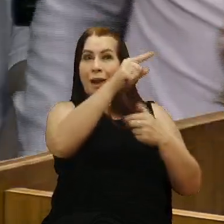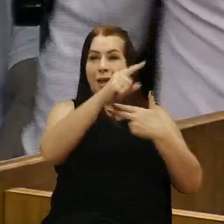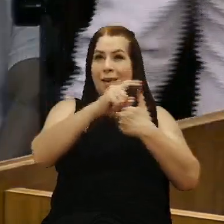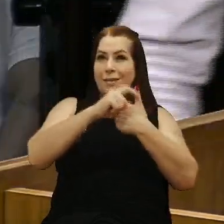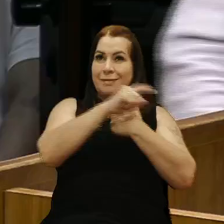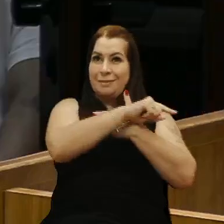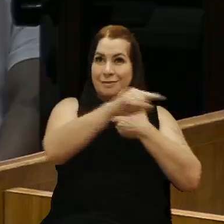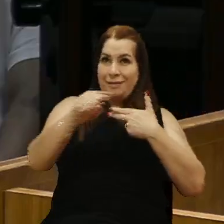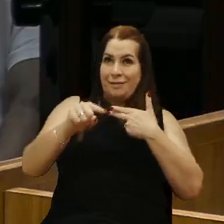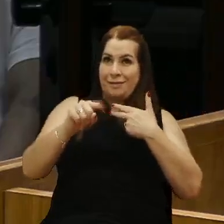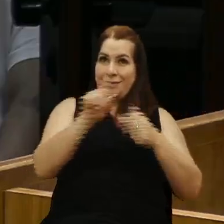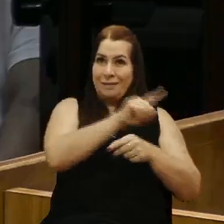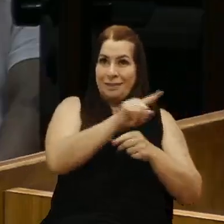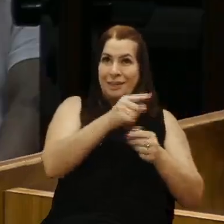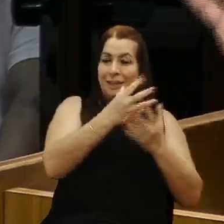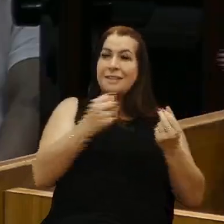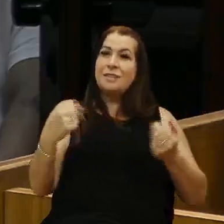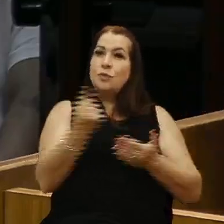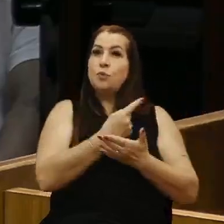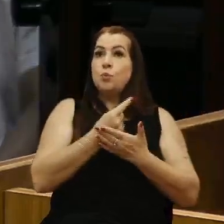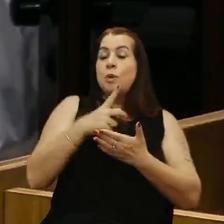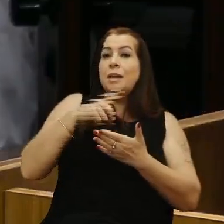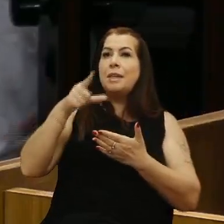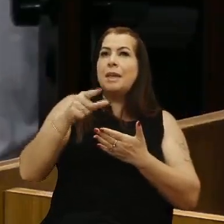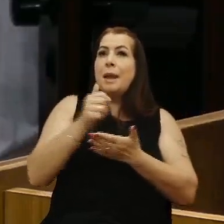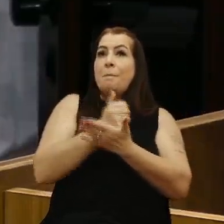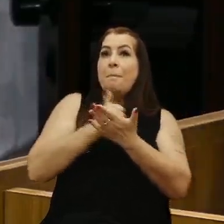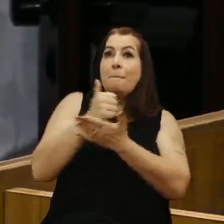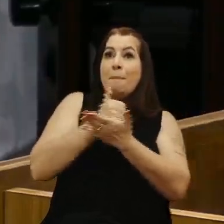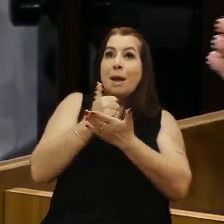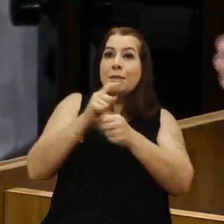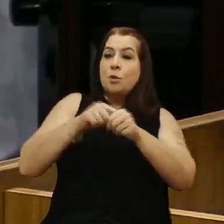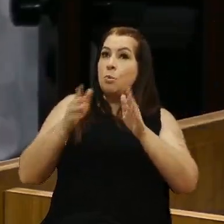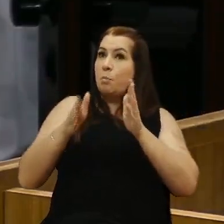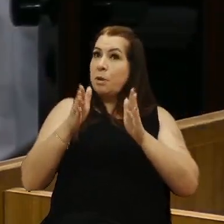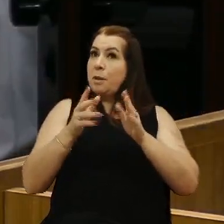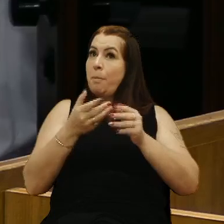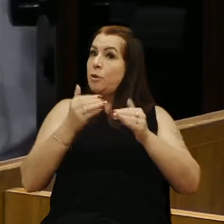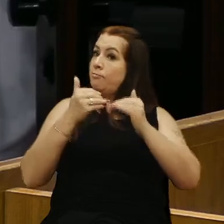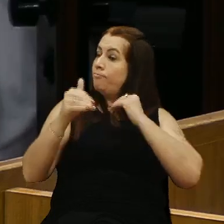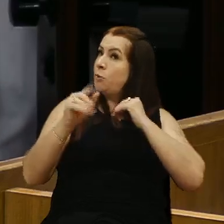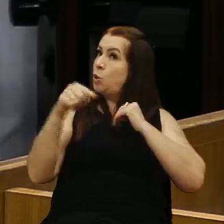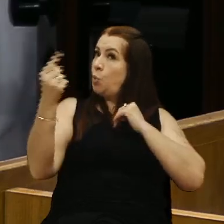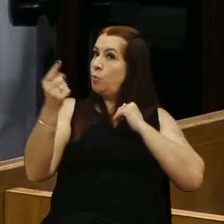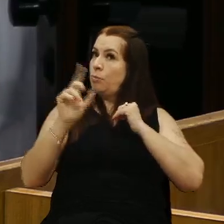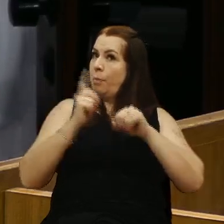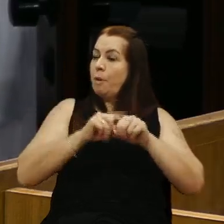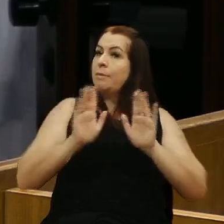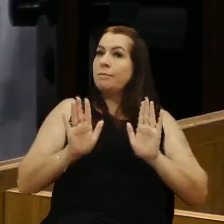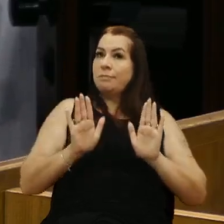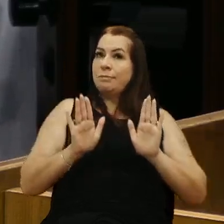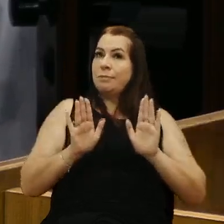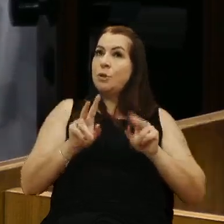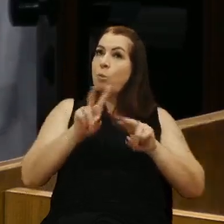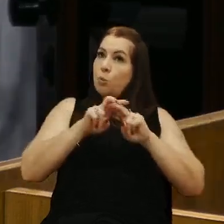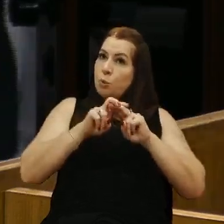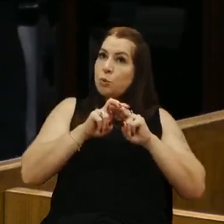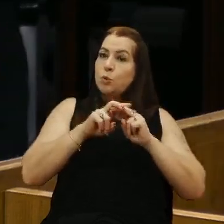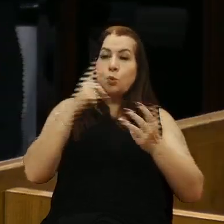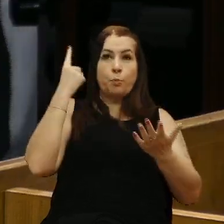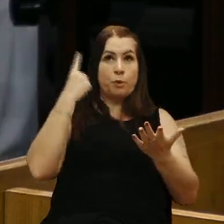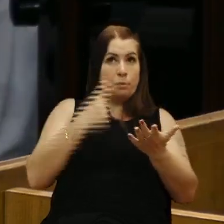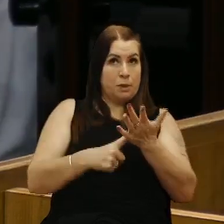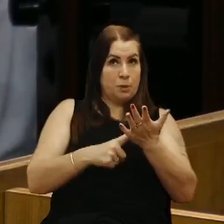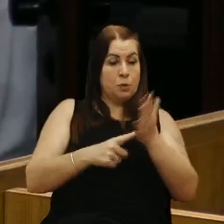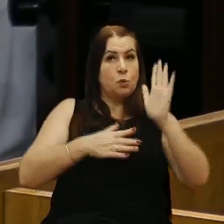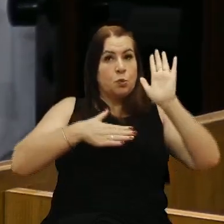Executivo. É importante lembrar. E que quem é base num momento pode ser oposição em outro. Por isso que o nosso compromisso, e quando